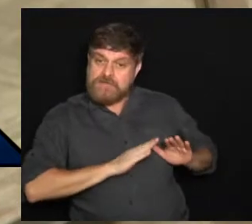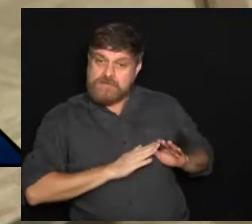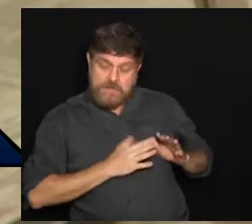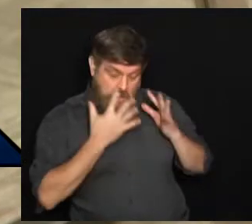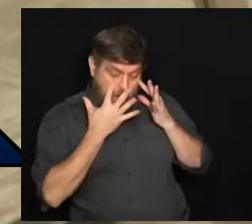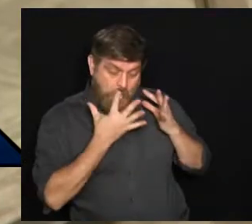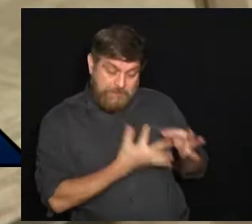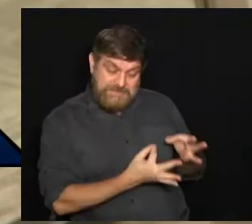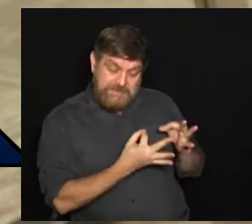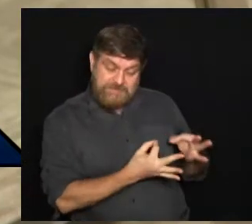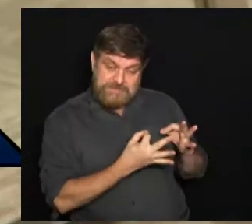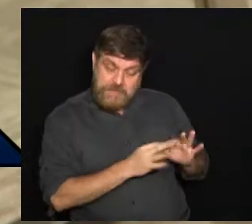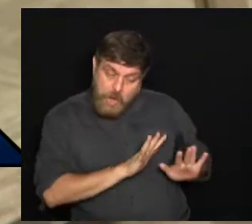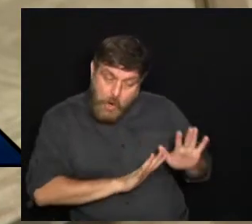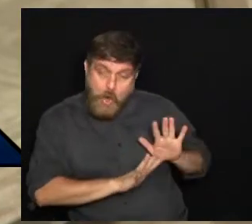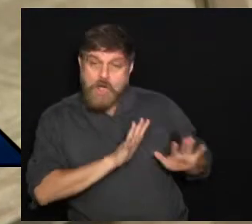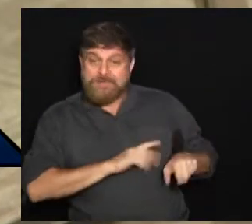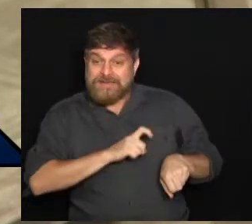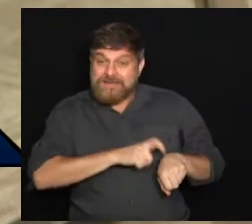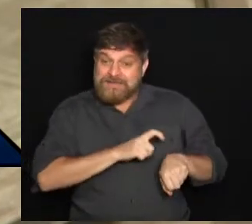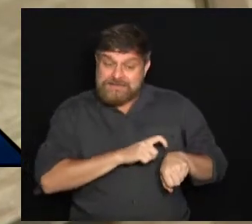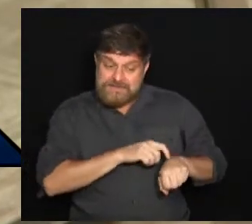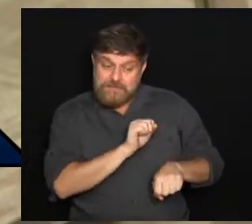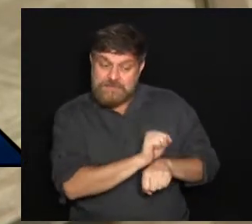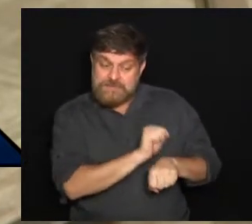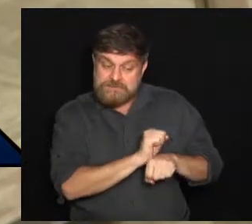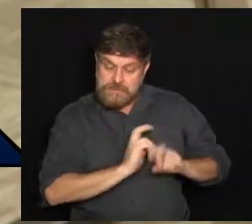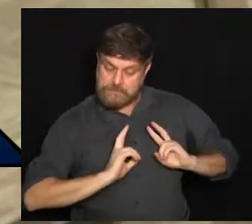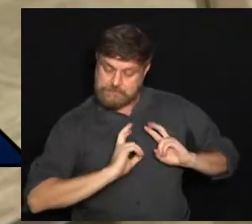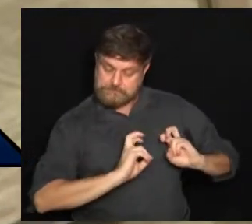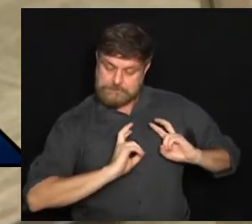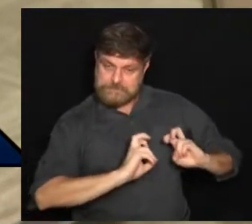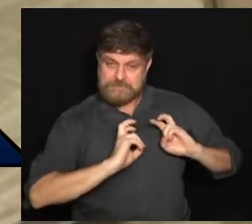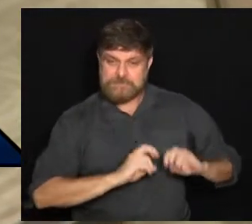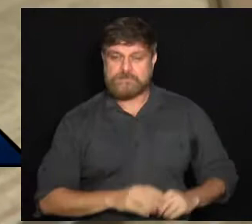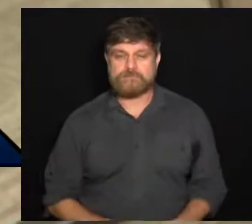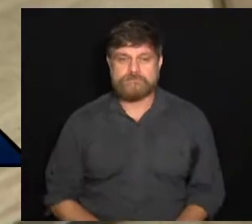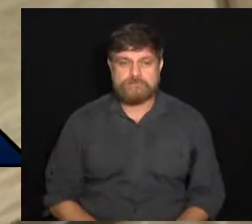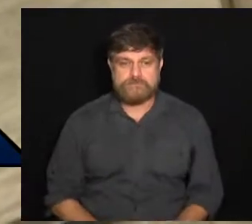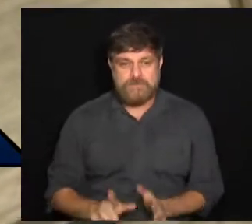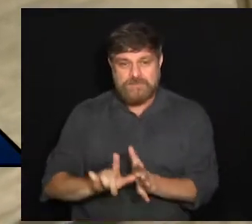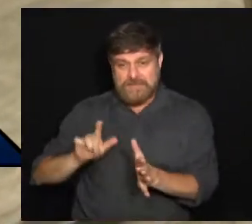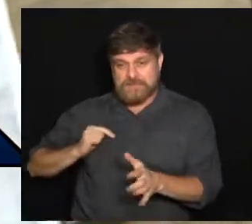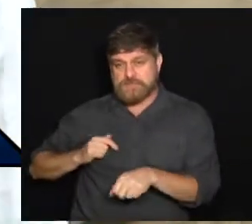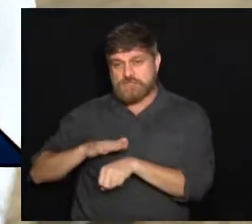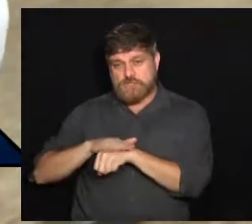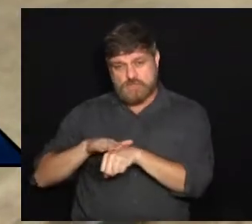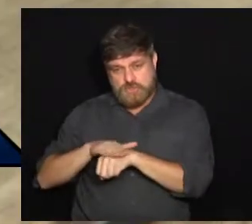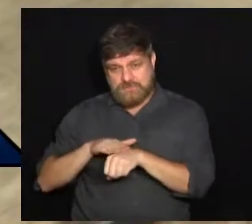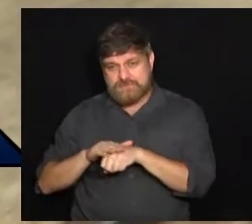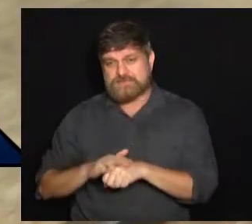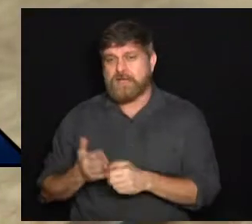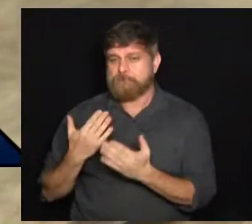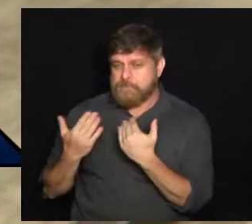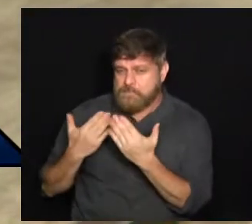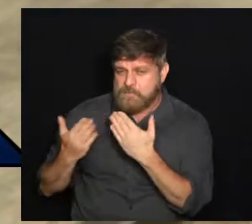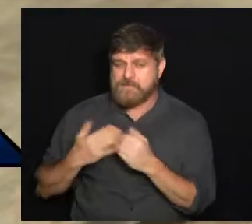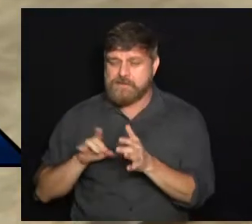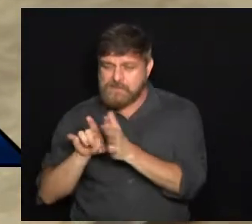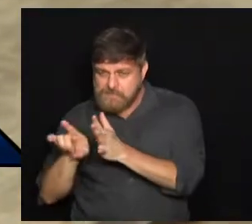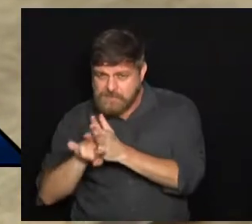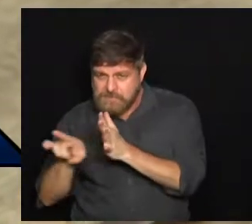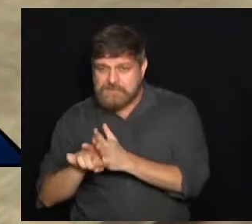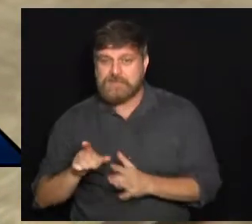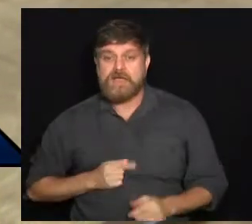observação, né, é para esperar um pouco para ver se evolui com sintomas. Vereador, antes até da gente continuar o nosso bate-papo, vou lembrar aí o telespectador